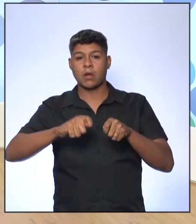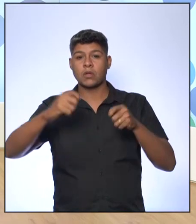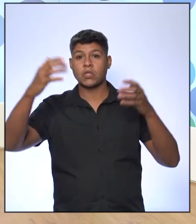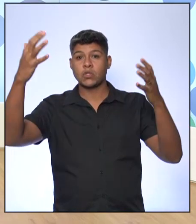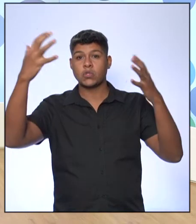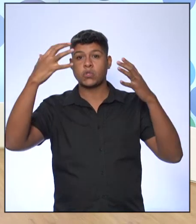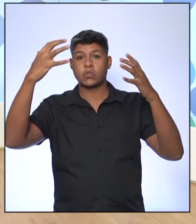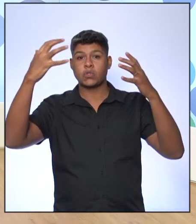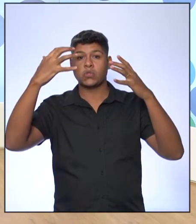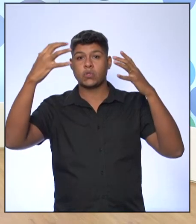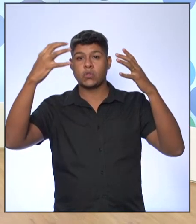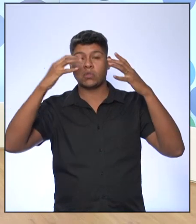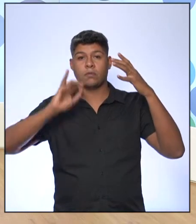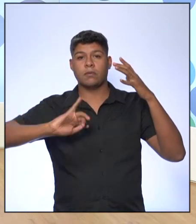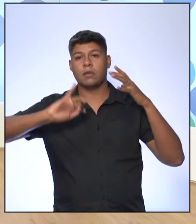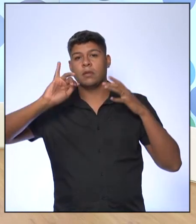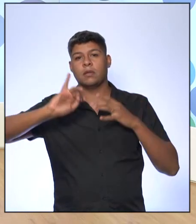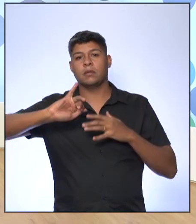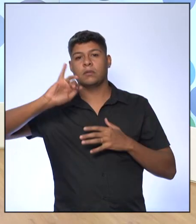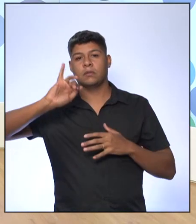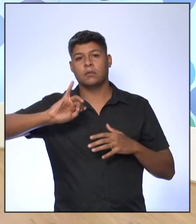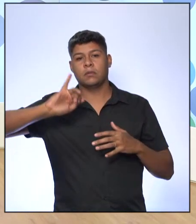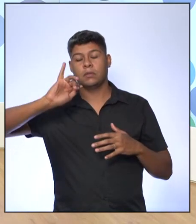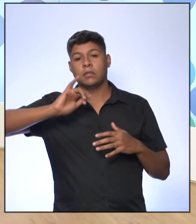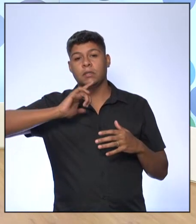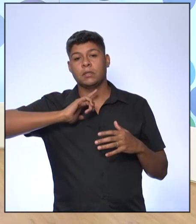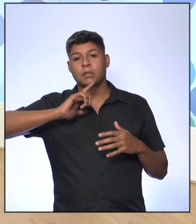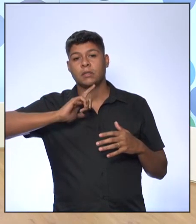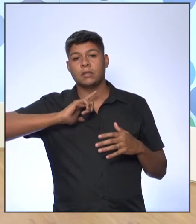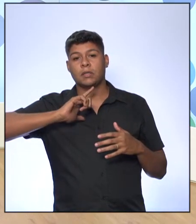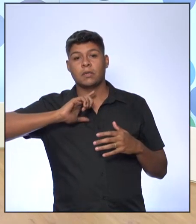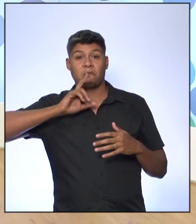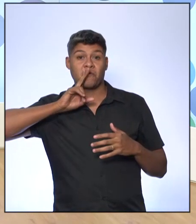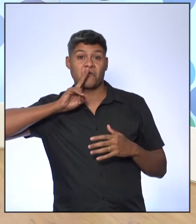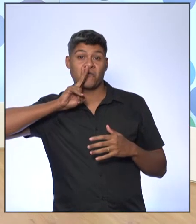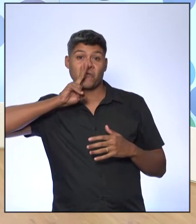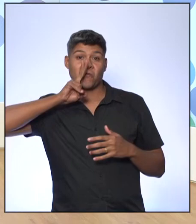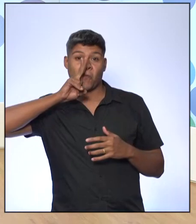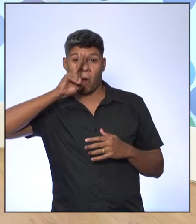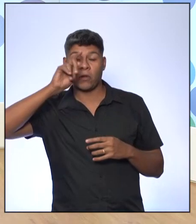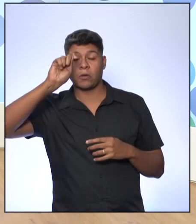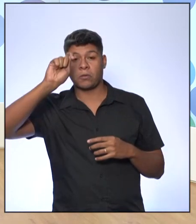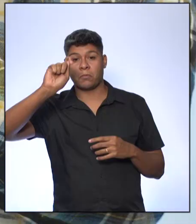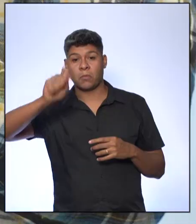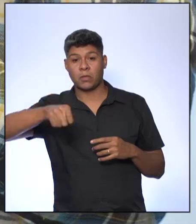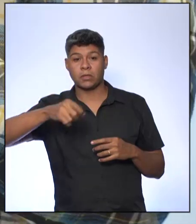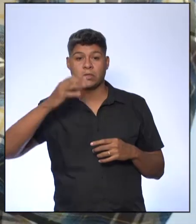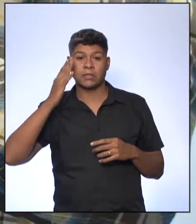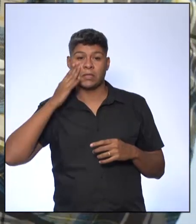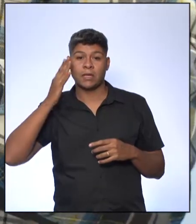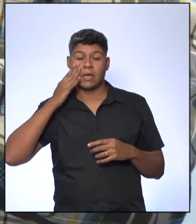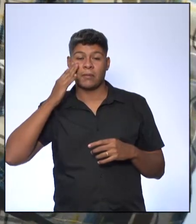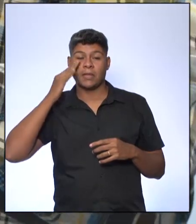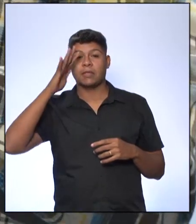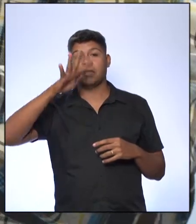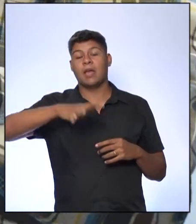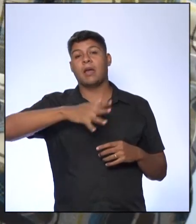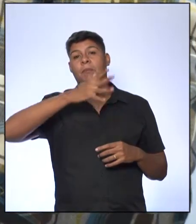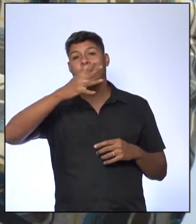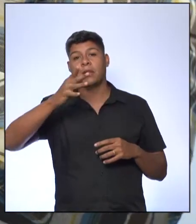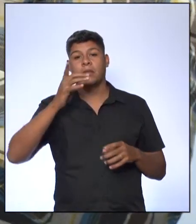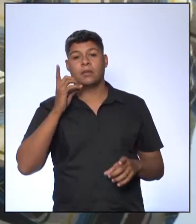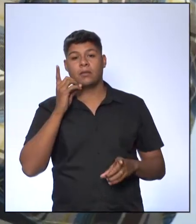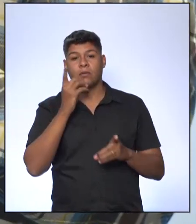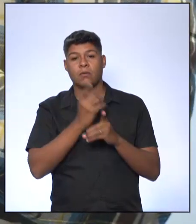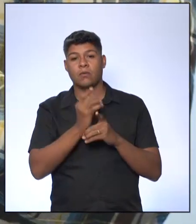chuveiro elétrico. O chuveiro elétrico, ele tem muita potência. Você viu que quando coloquei lá na minha tabela, eu tinha encontrado